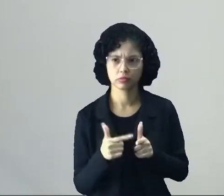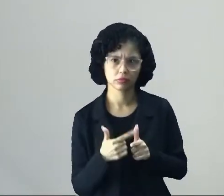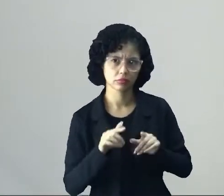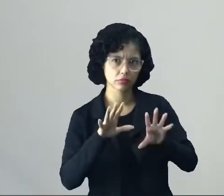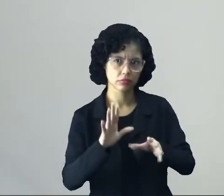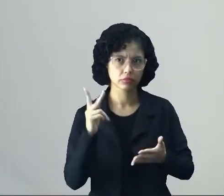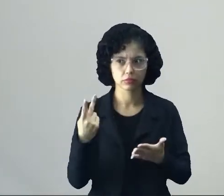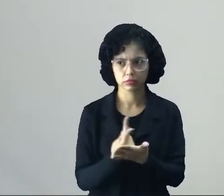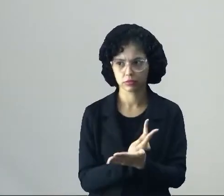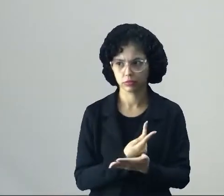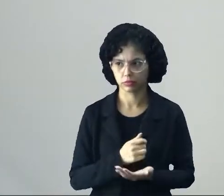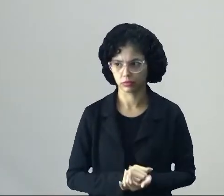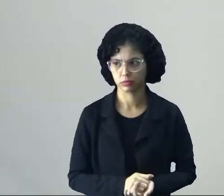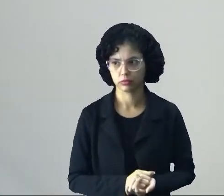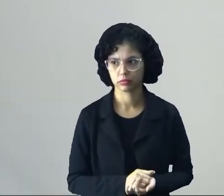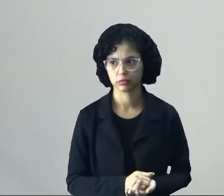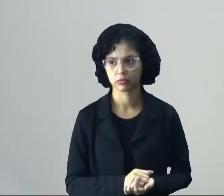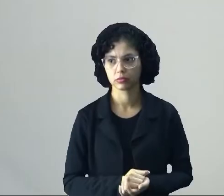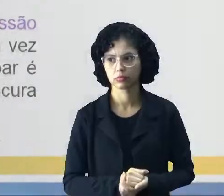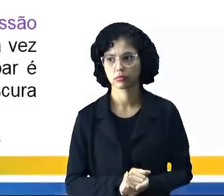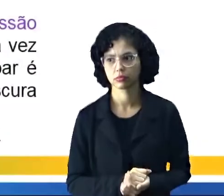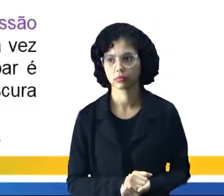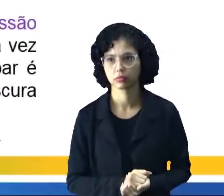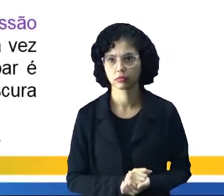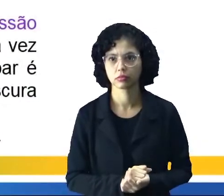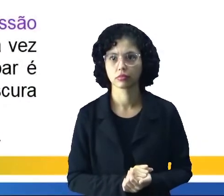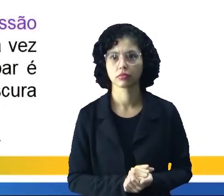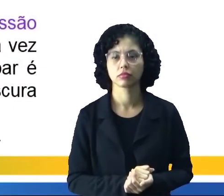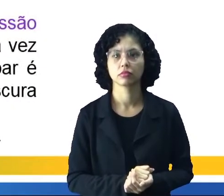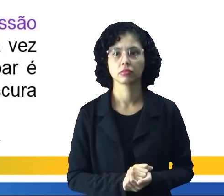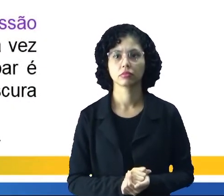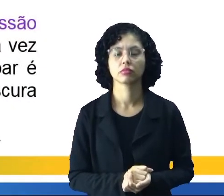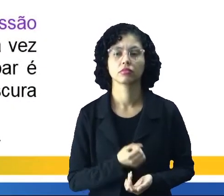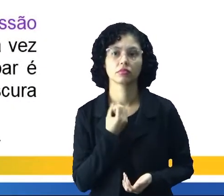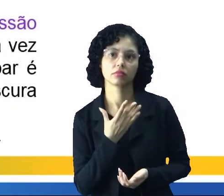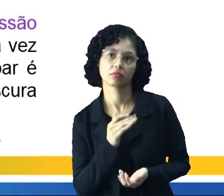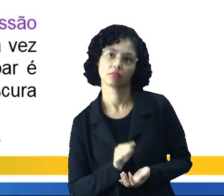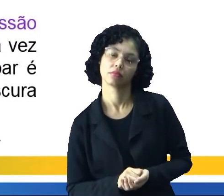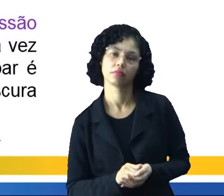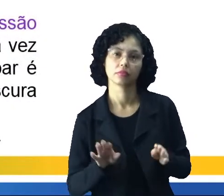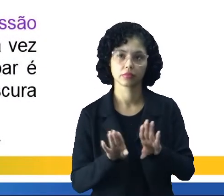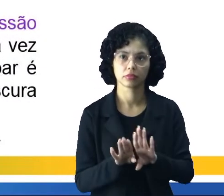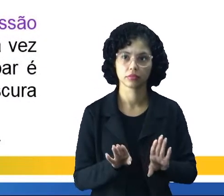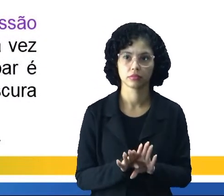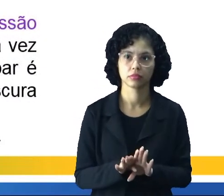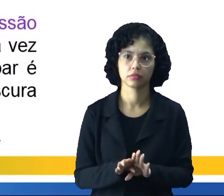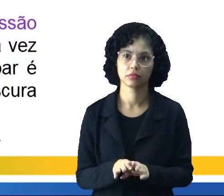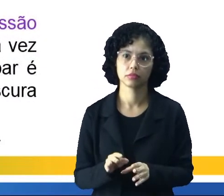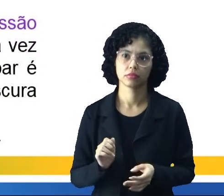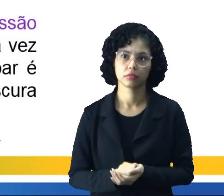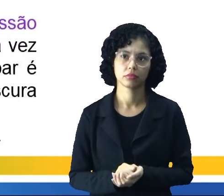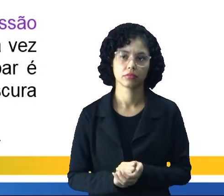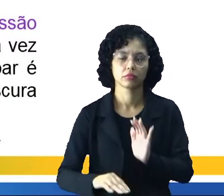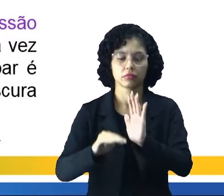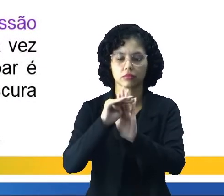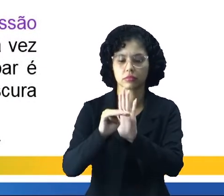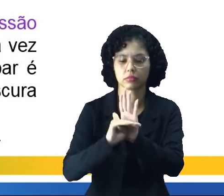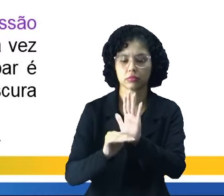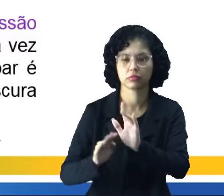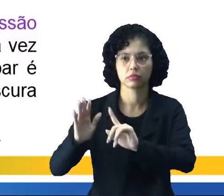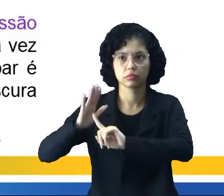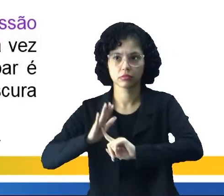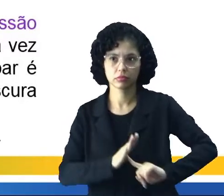de problema, tá bom? Bom, temos aqui também nas ocorrências